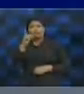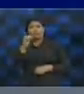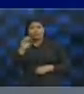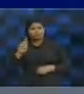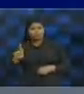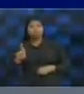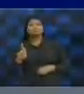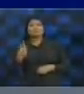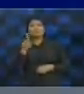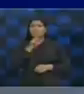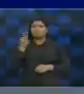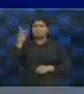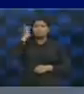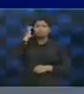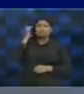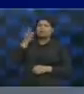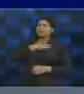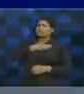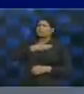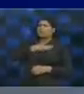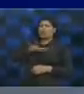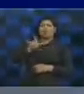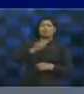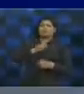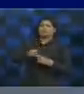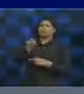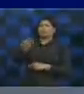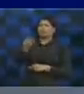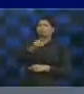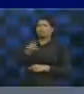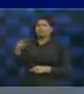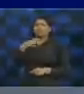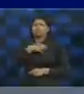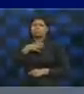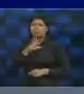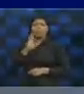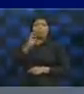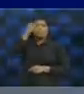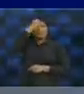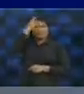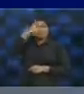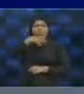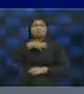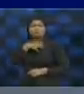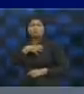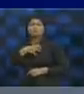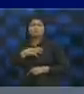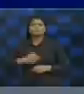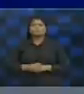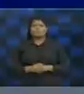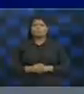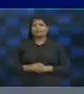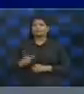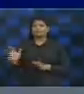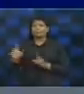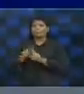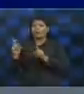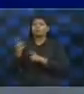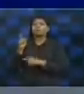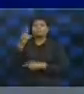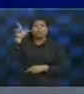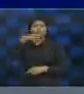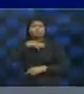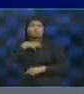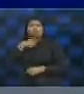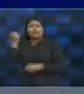pela presidente, e aqui, enquanto o prefeito era aliado do governador durante quase todo o seu mandato, o ACM era